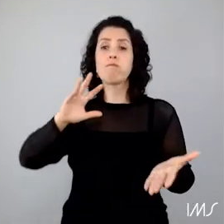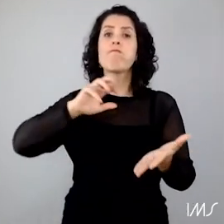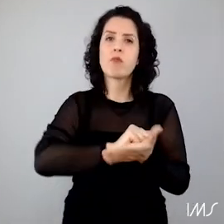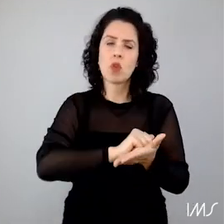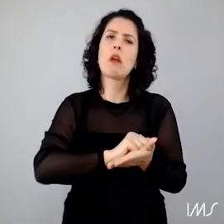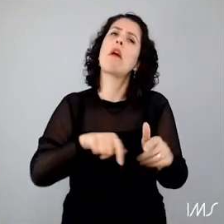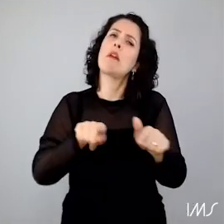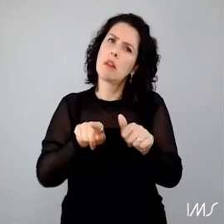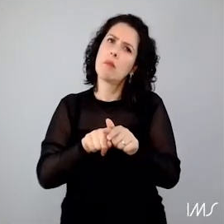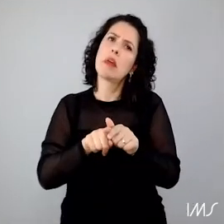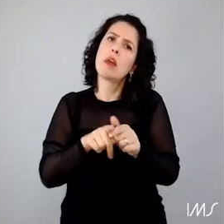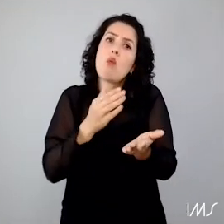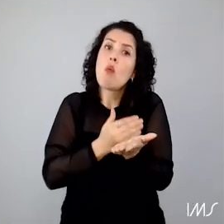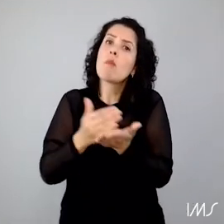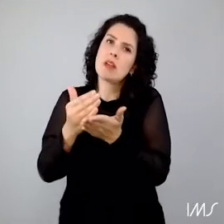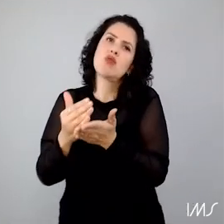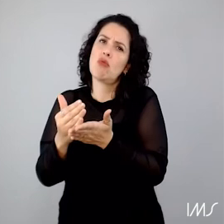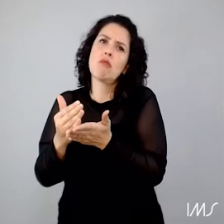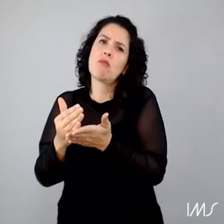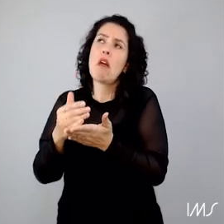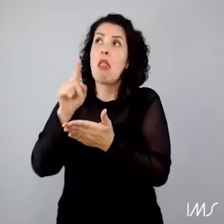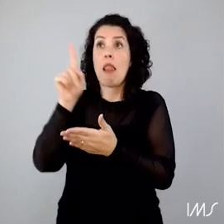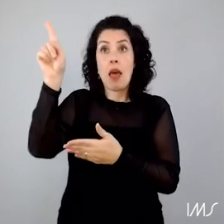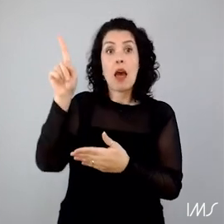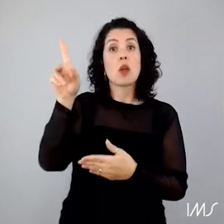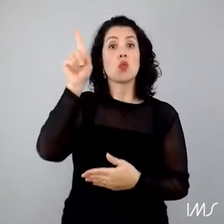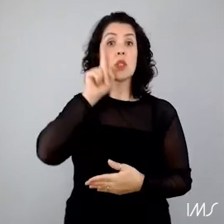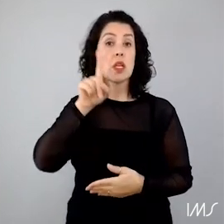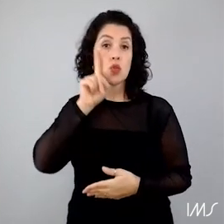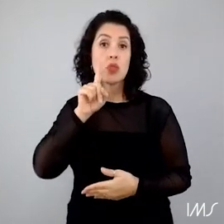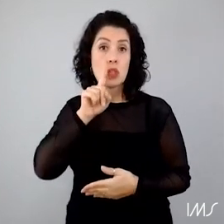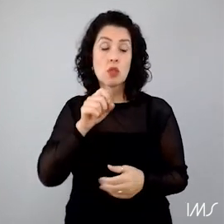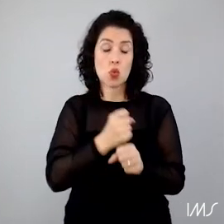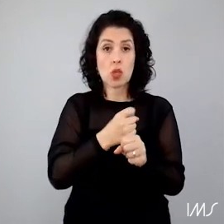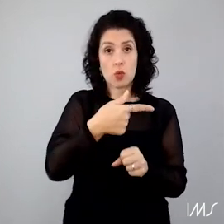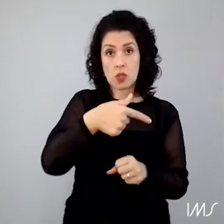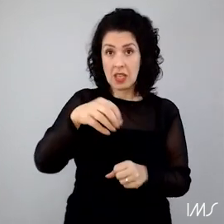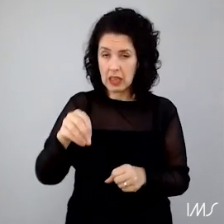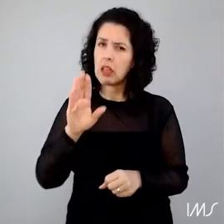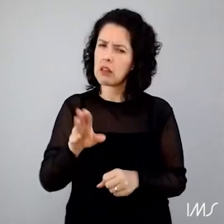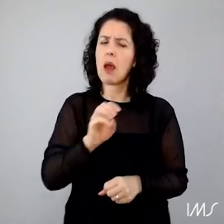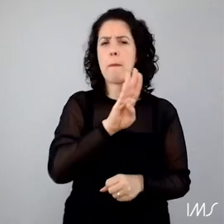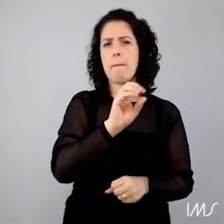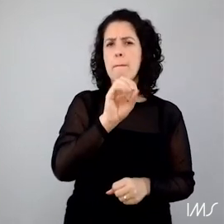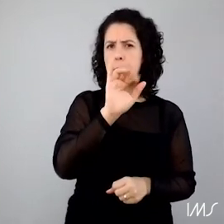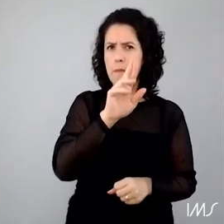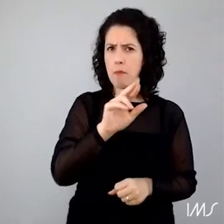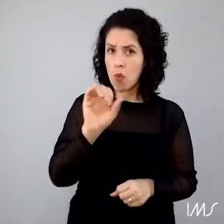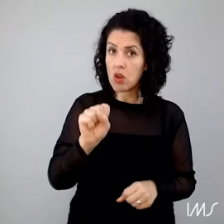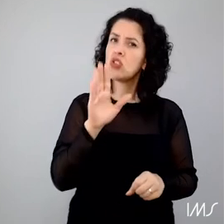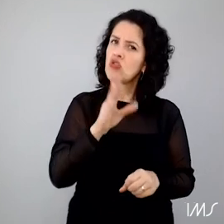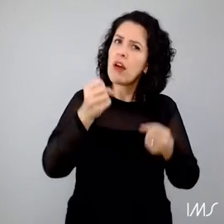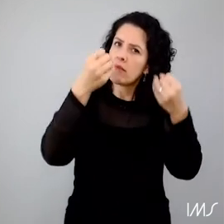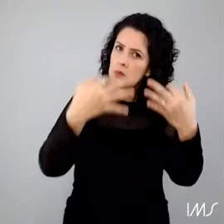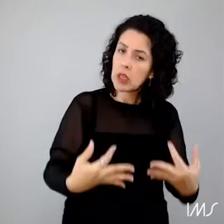e Boris já mencionou, inclusive, essa relação direta, né, naquele momento de Rochester e dos institutos